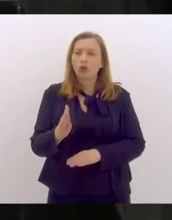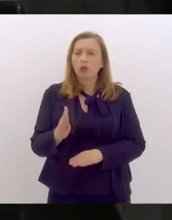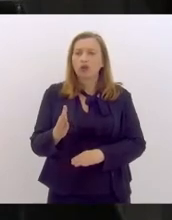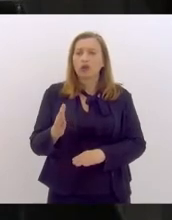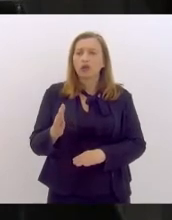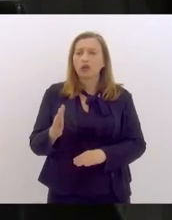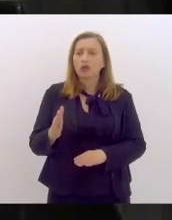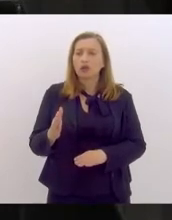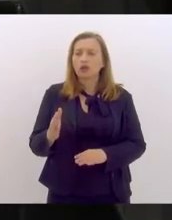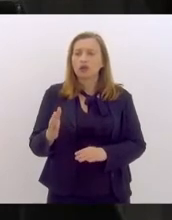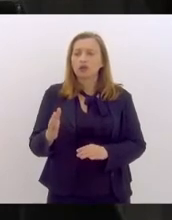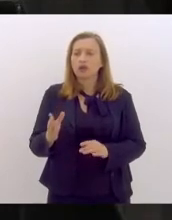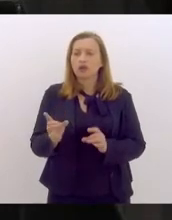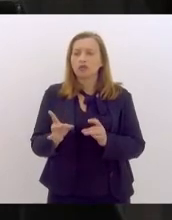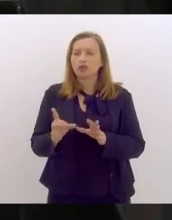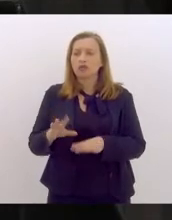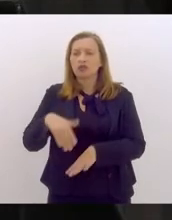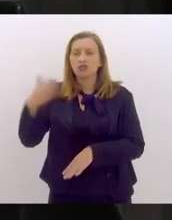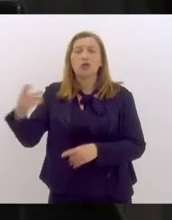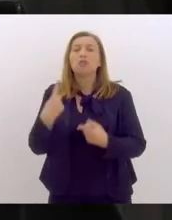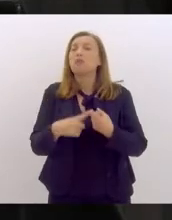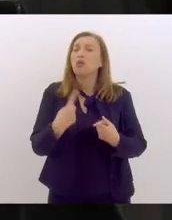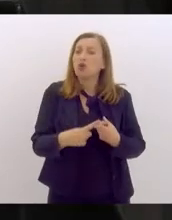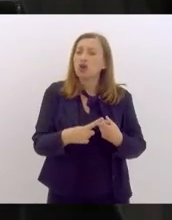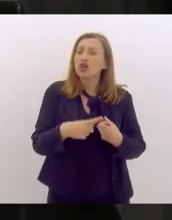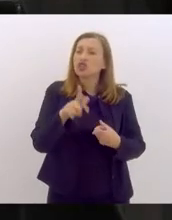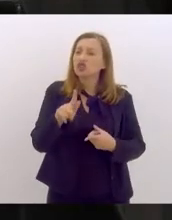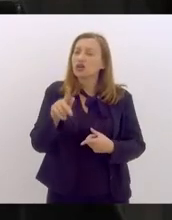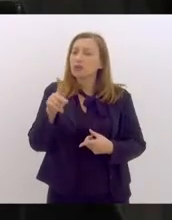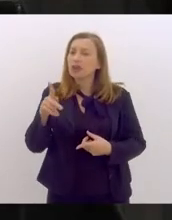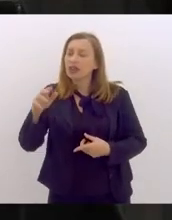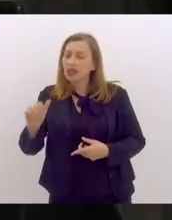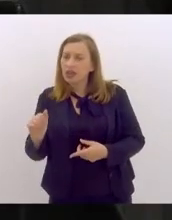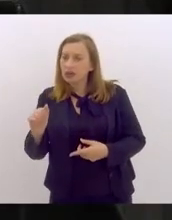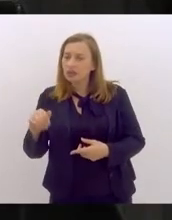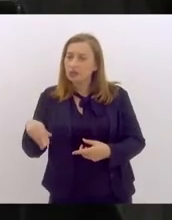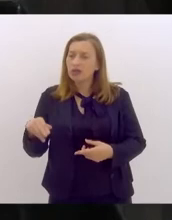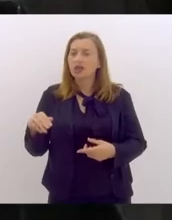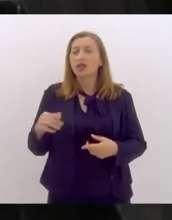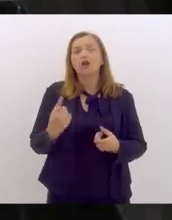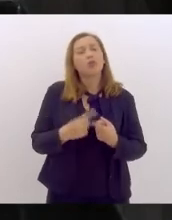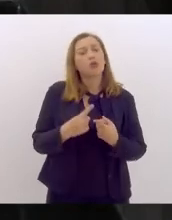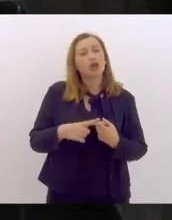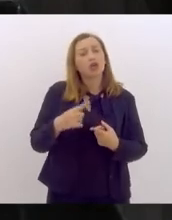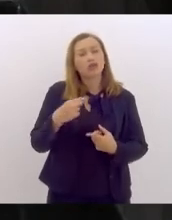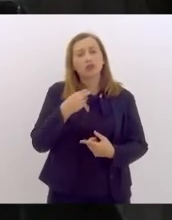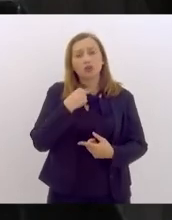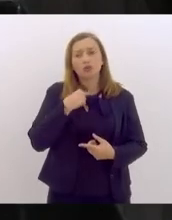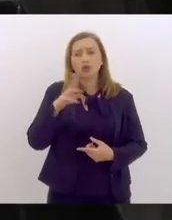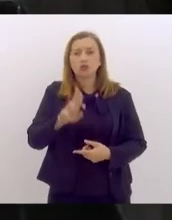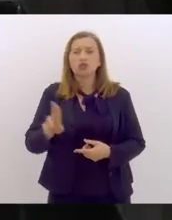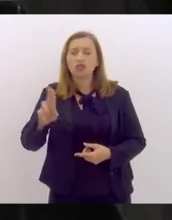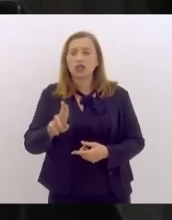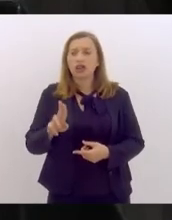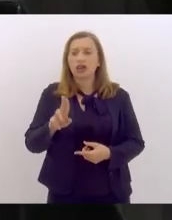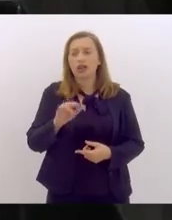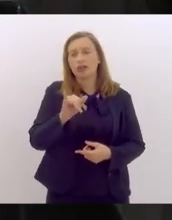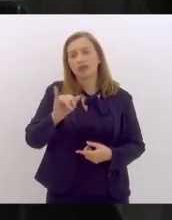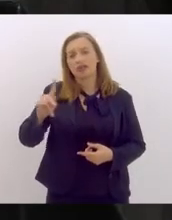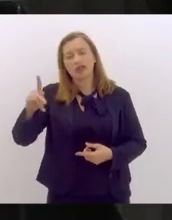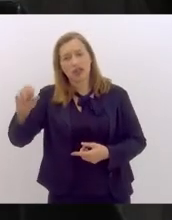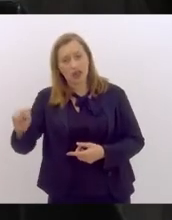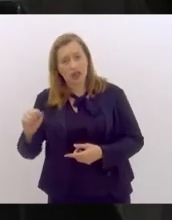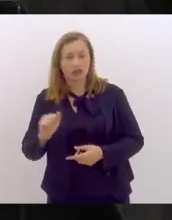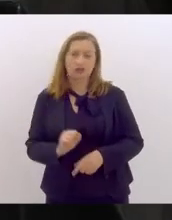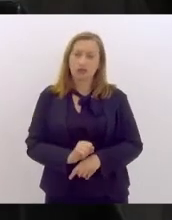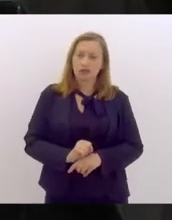internacional Por quê que o IGPM o Estados Unidos especial para tudo o que que no caso da passagem do trem é esse